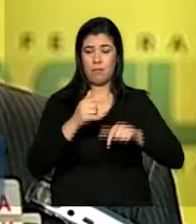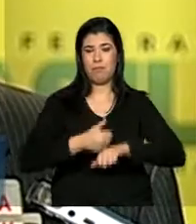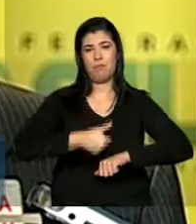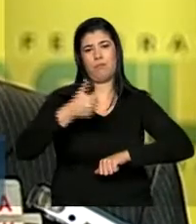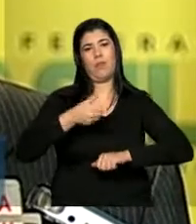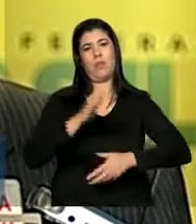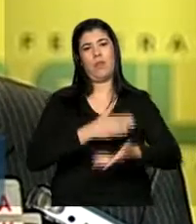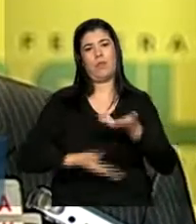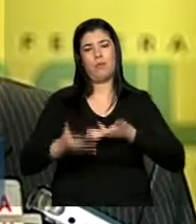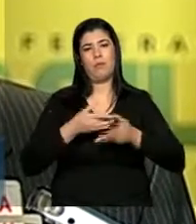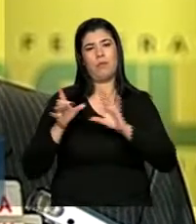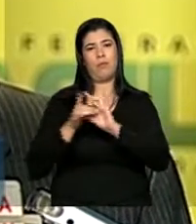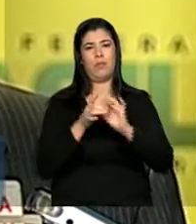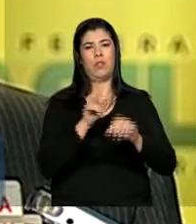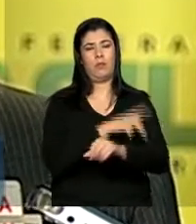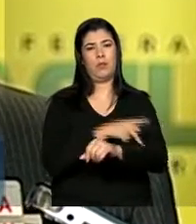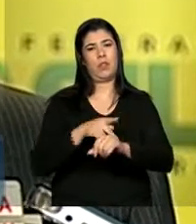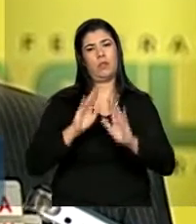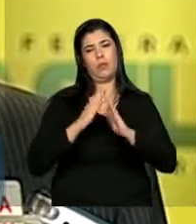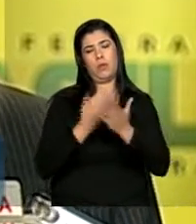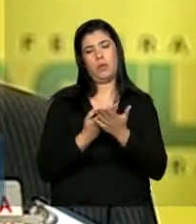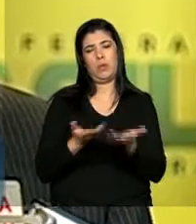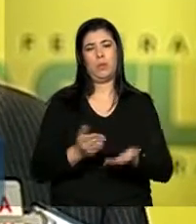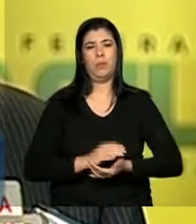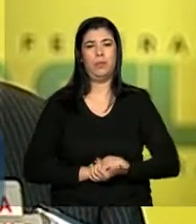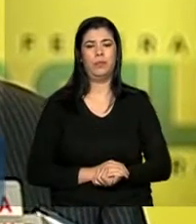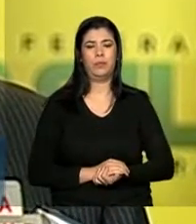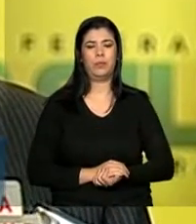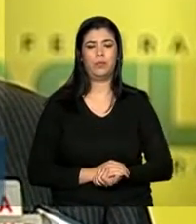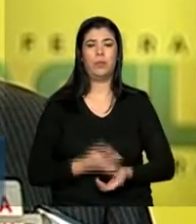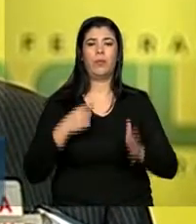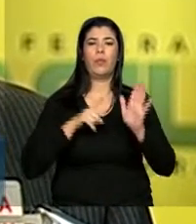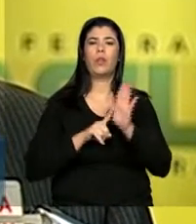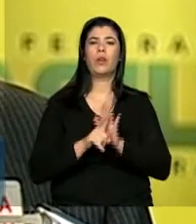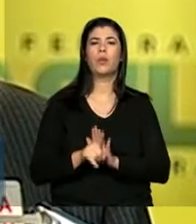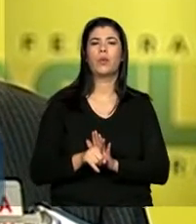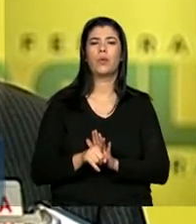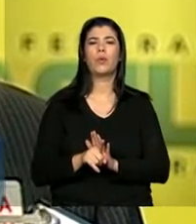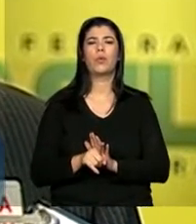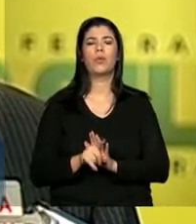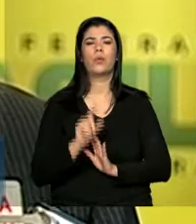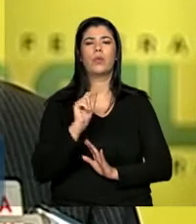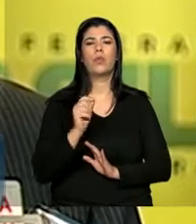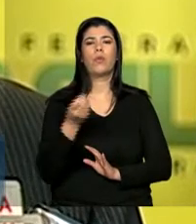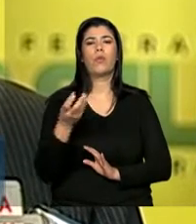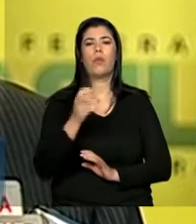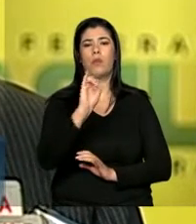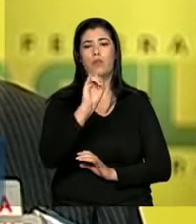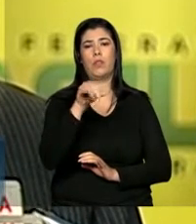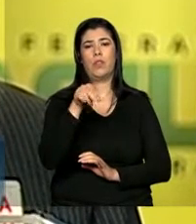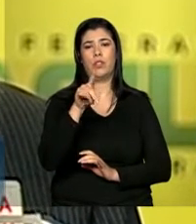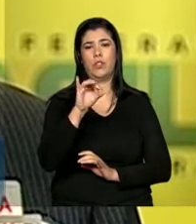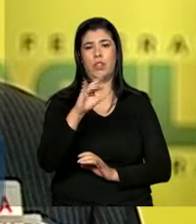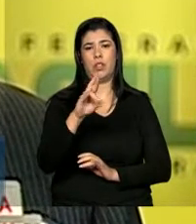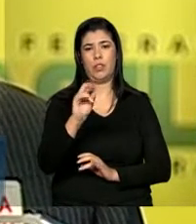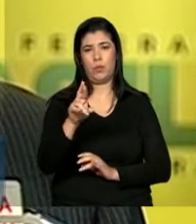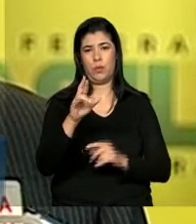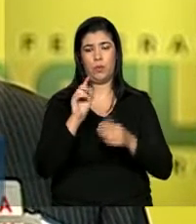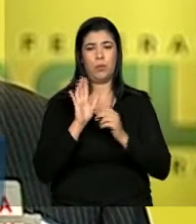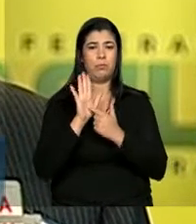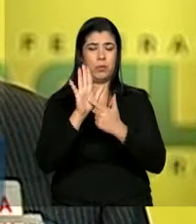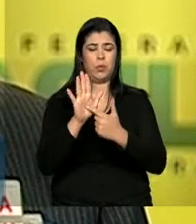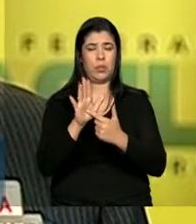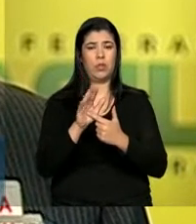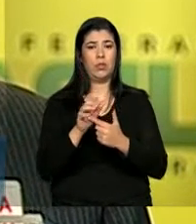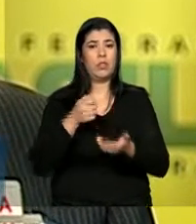esfera pedagógica, como escola mesmo. Que fatores determinam, que indicadores determinam as melhores escolas nesses novos rankings